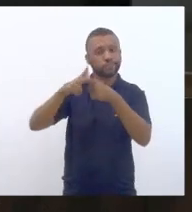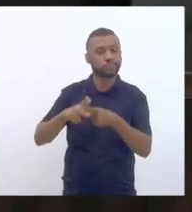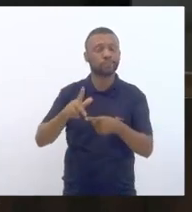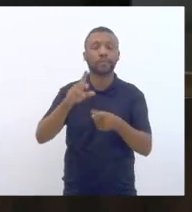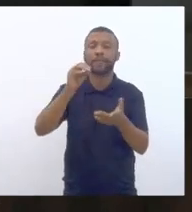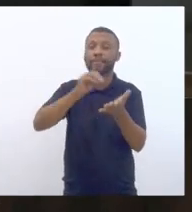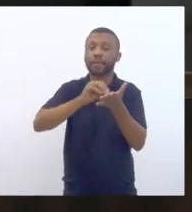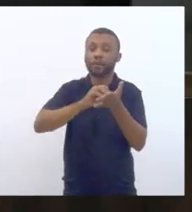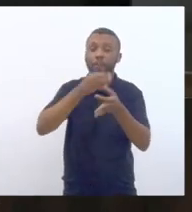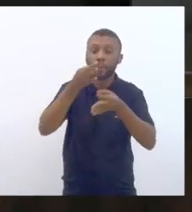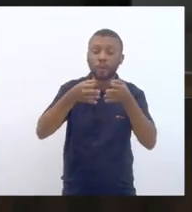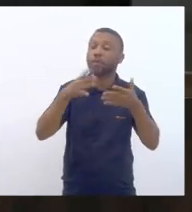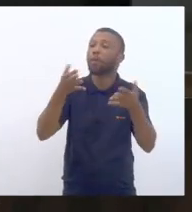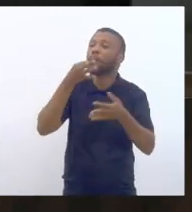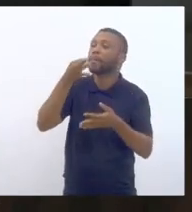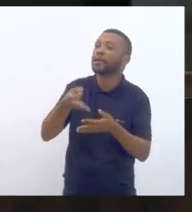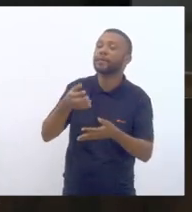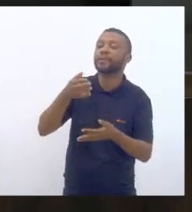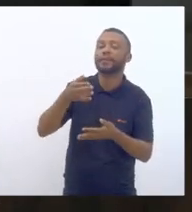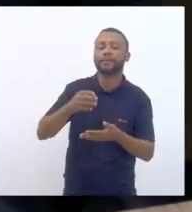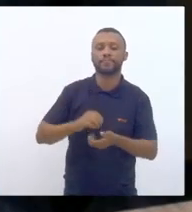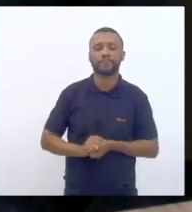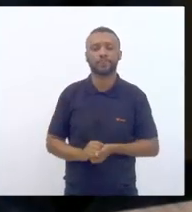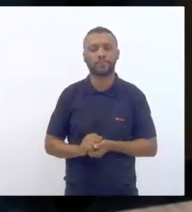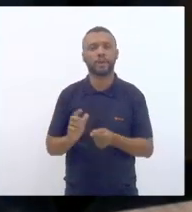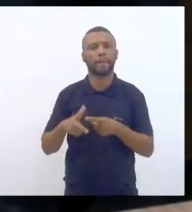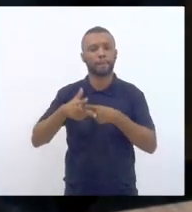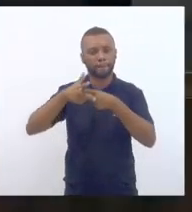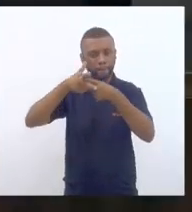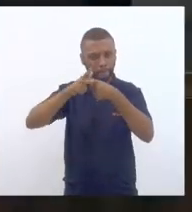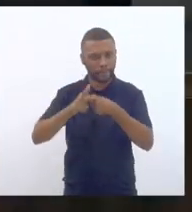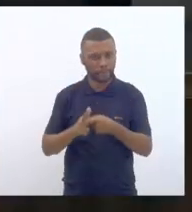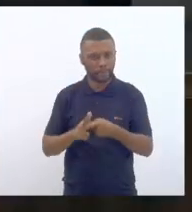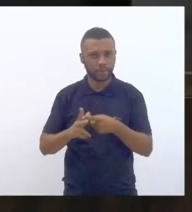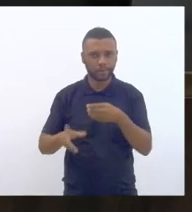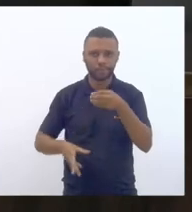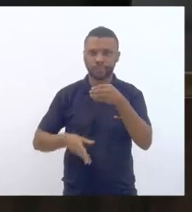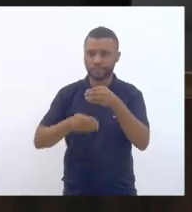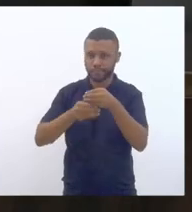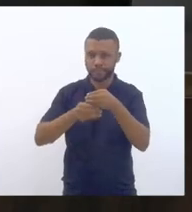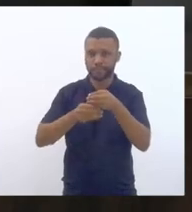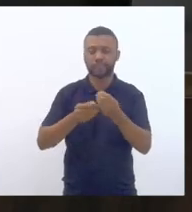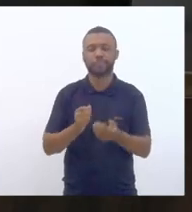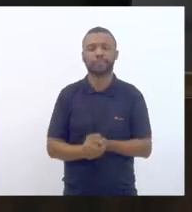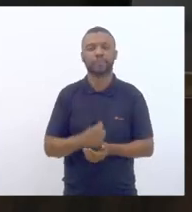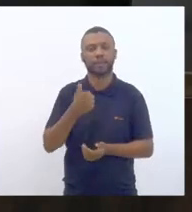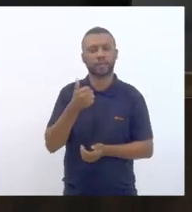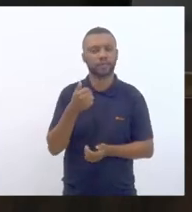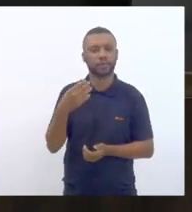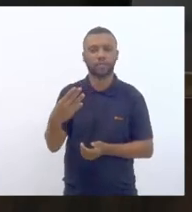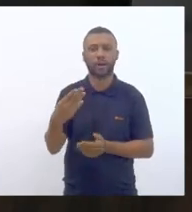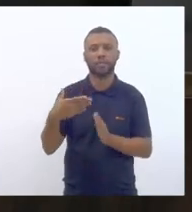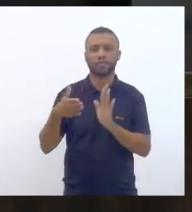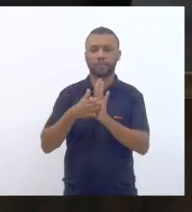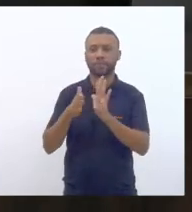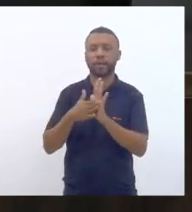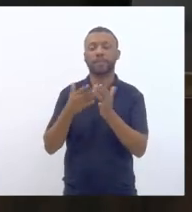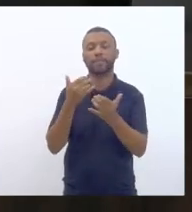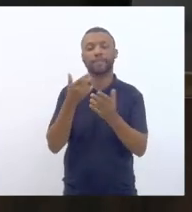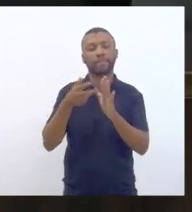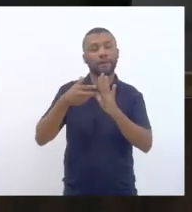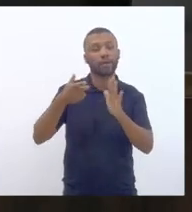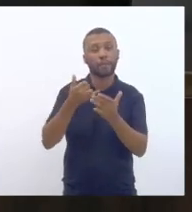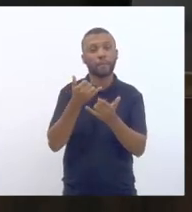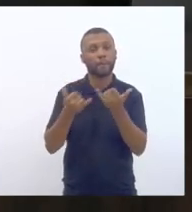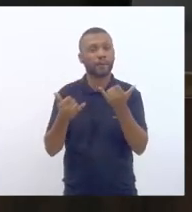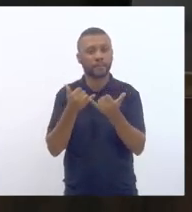Emendas Constitucionais e Vetos. Qual é o parecer, deputado Marcelo Dino? Pela manutenção. Vamos agora ao 14º da pauta, veto parcial aposto